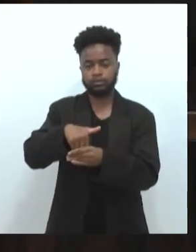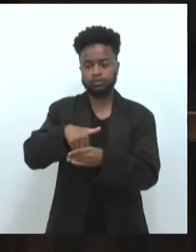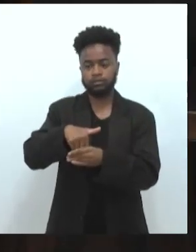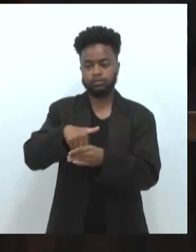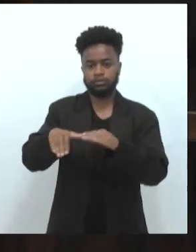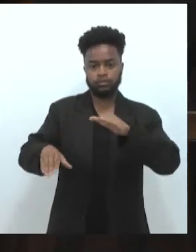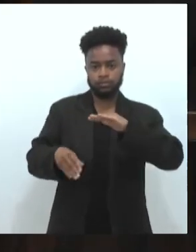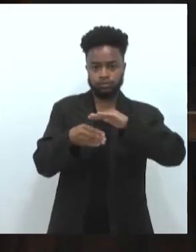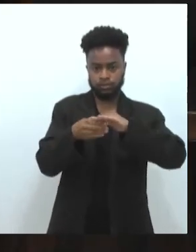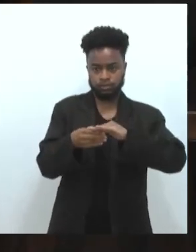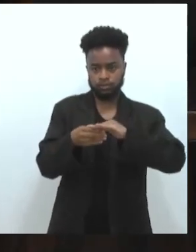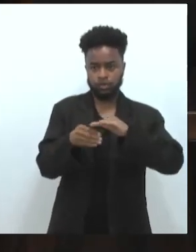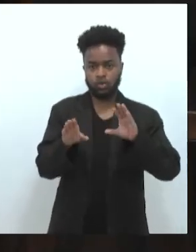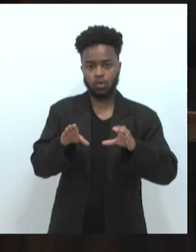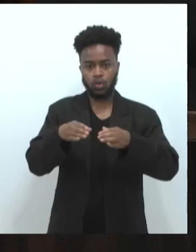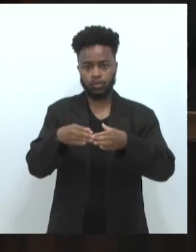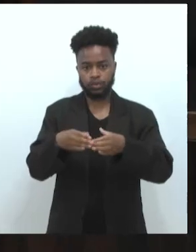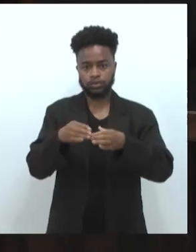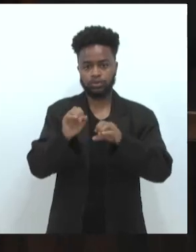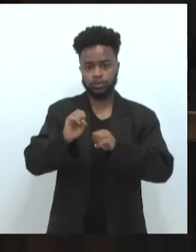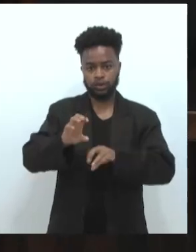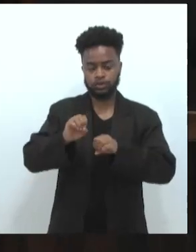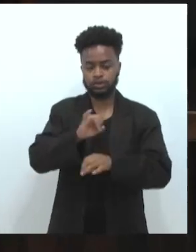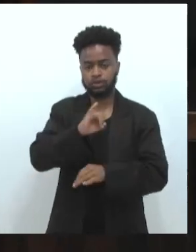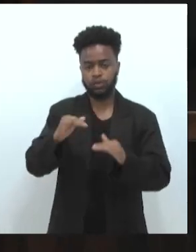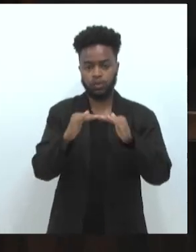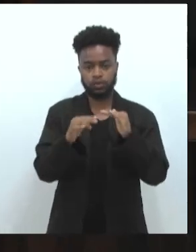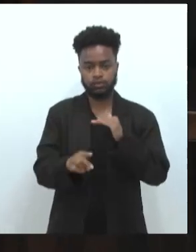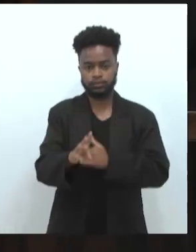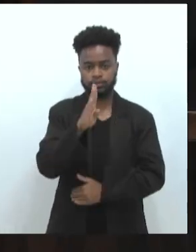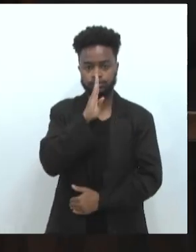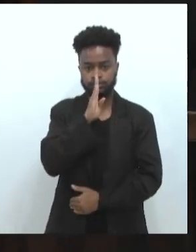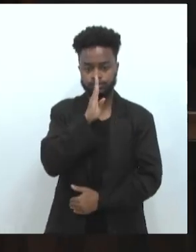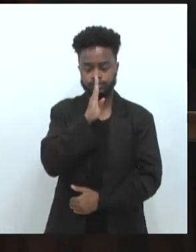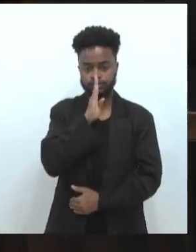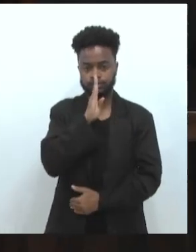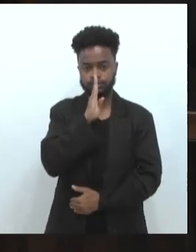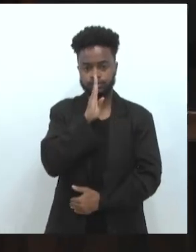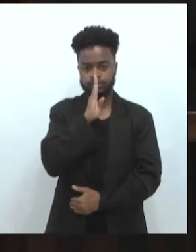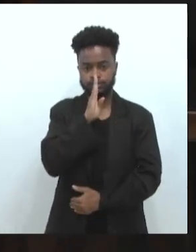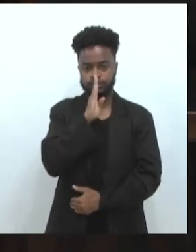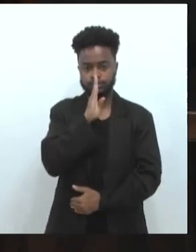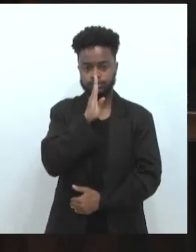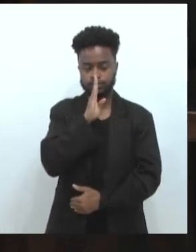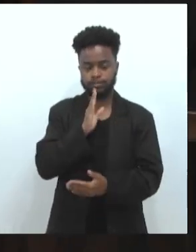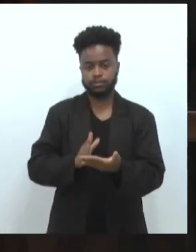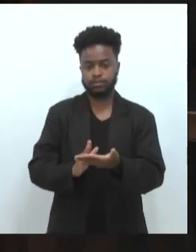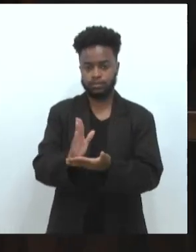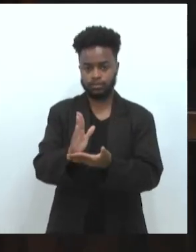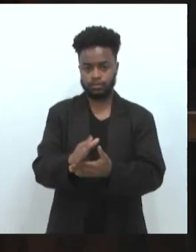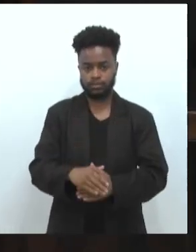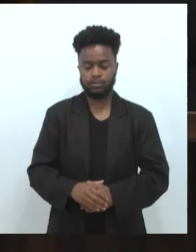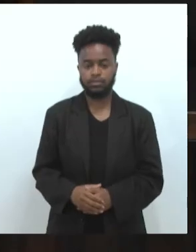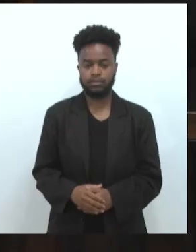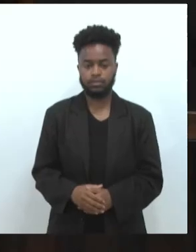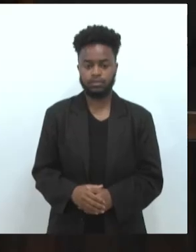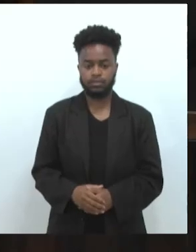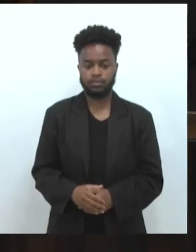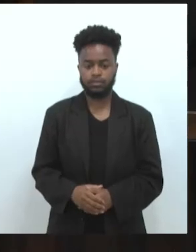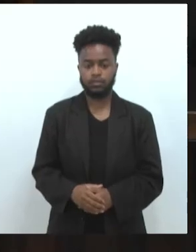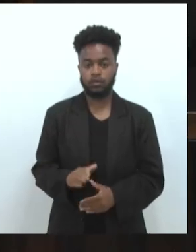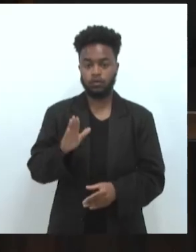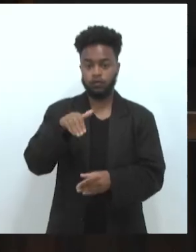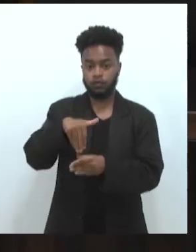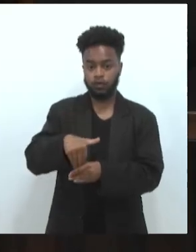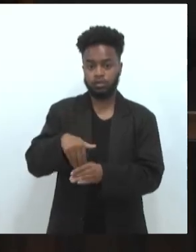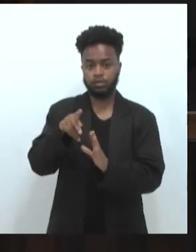as emendas da Comissão de Educação. Os senhores que aprovam permaneçam como estão. Aprovado. Em